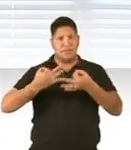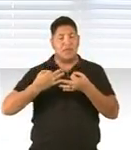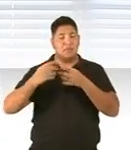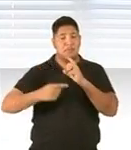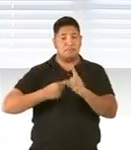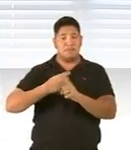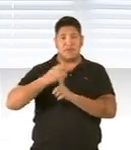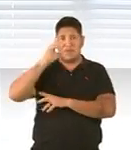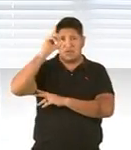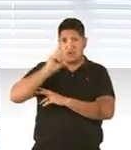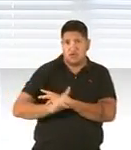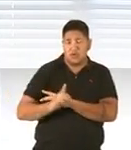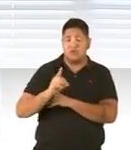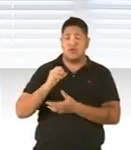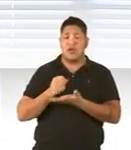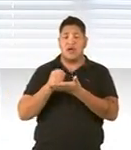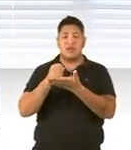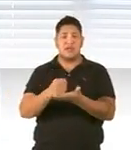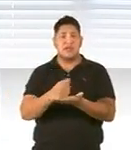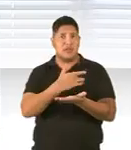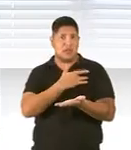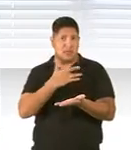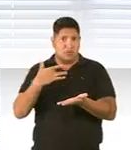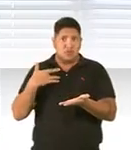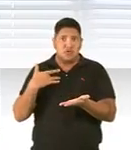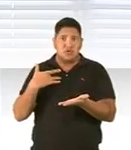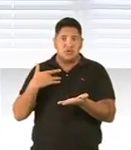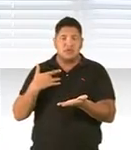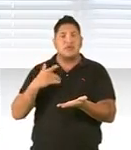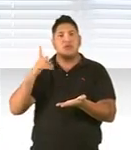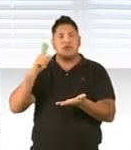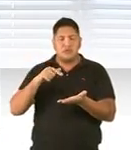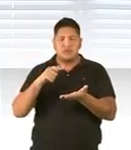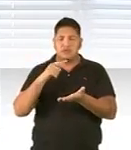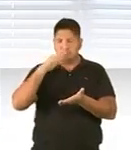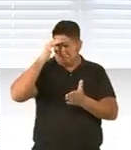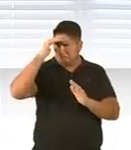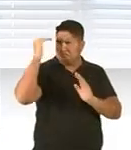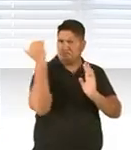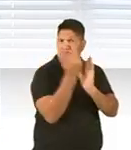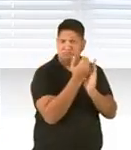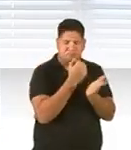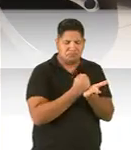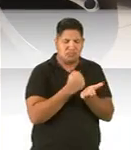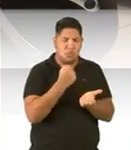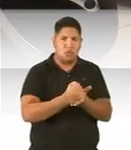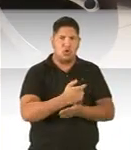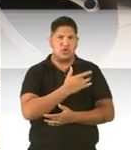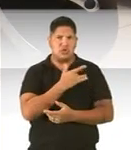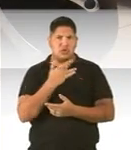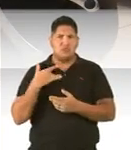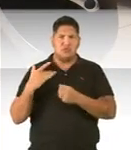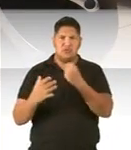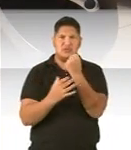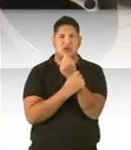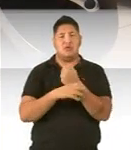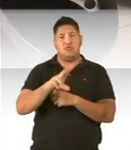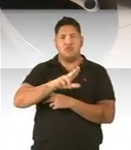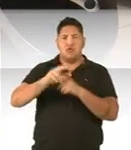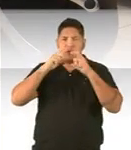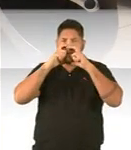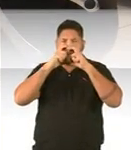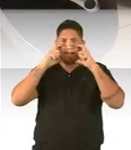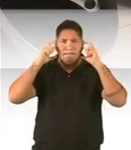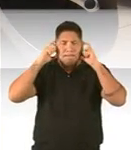Regionais, a Diretoria de Assistência Integral à Saúde da PGT, um rígido protocolo de saúde e segurança,